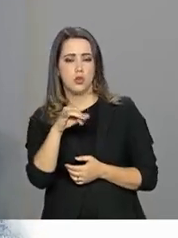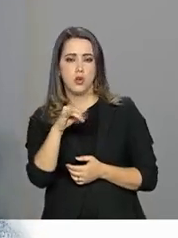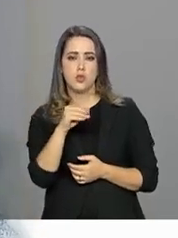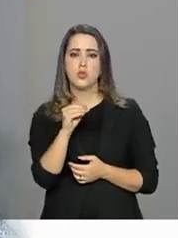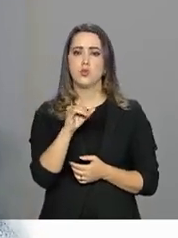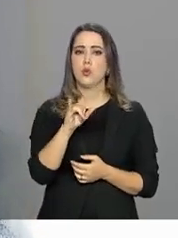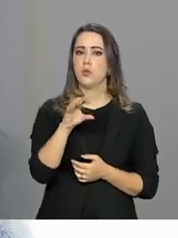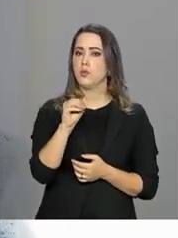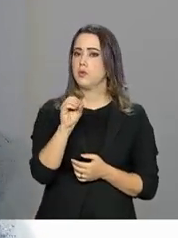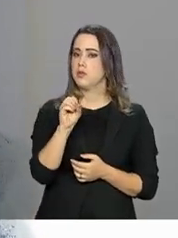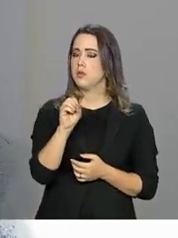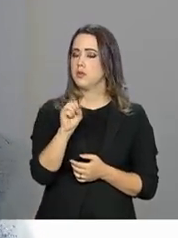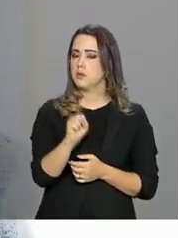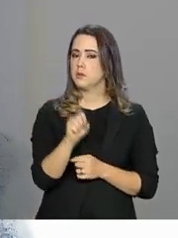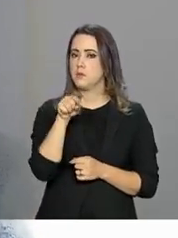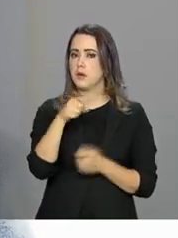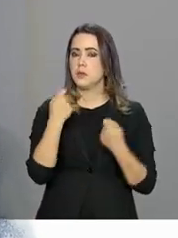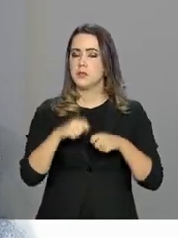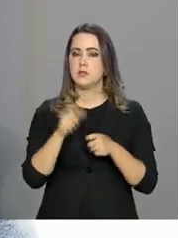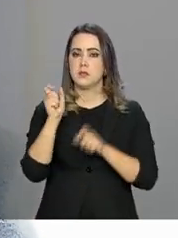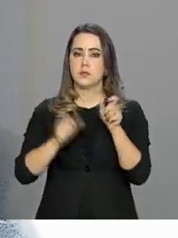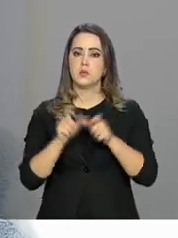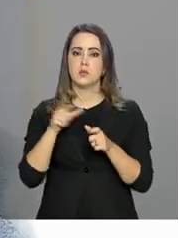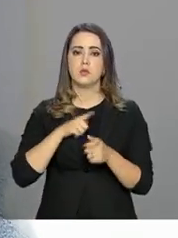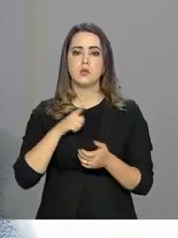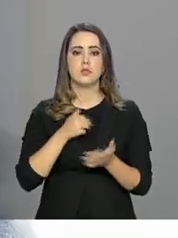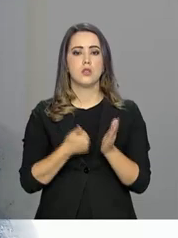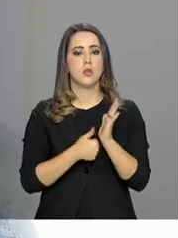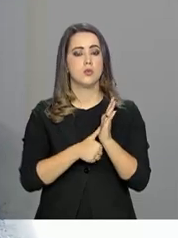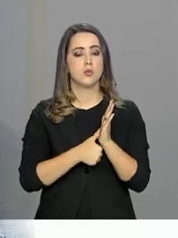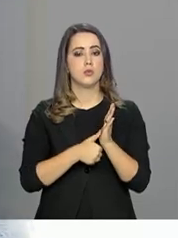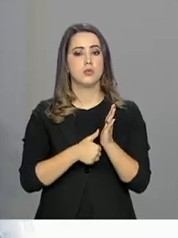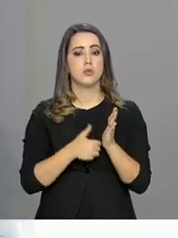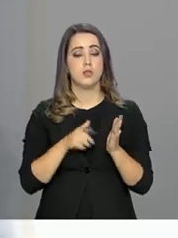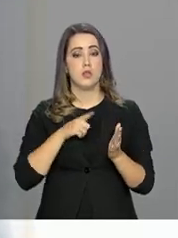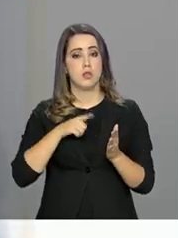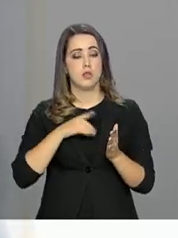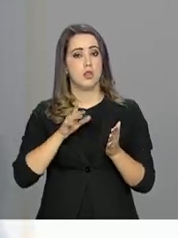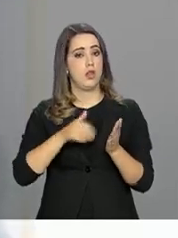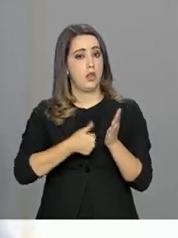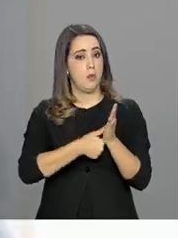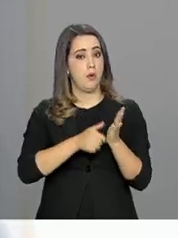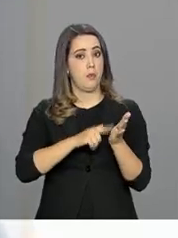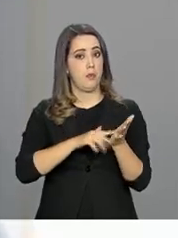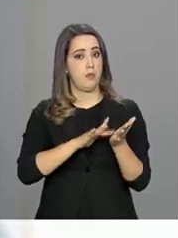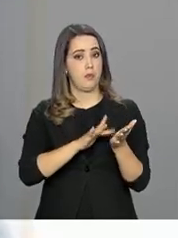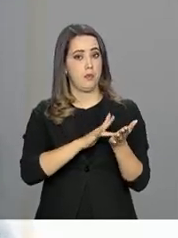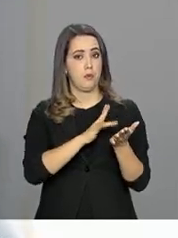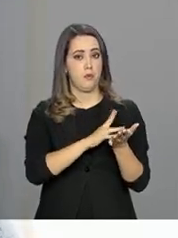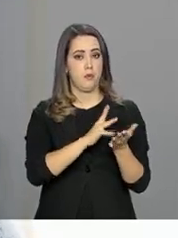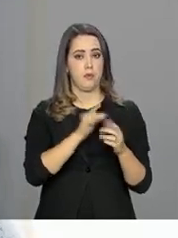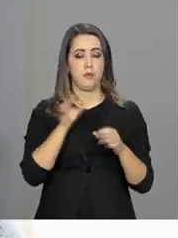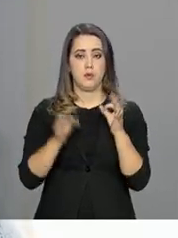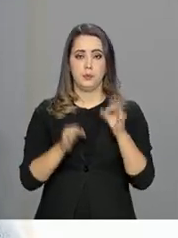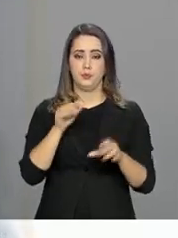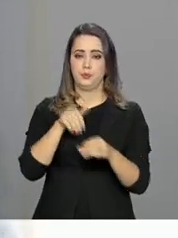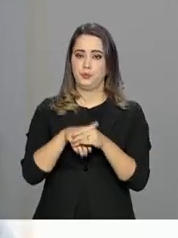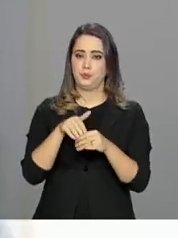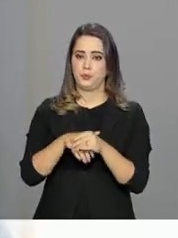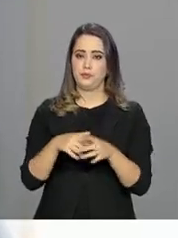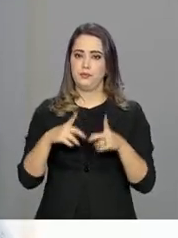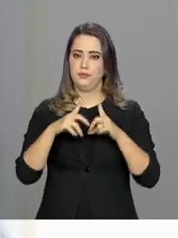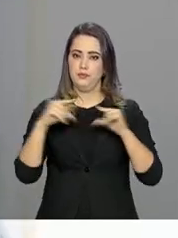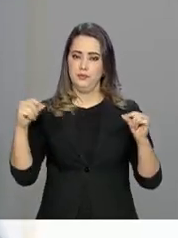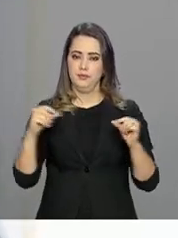s será necessário que o cidadão tenha registrado tenha registro biométrico na justiça eleitoral de brasília